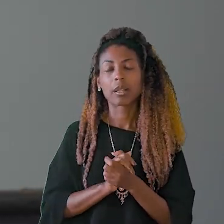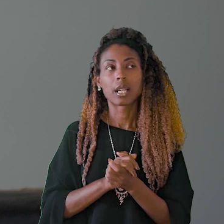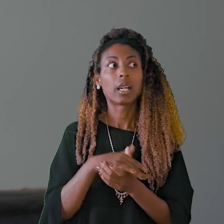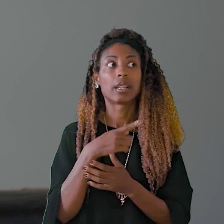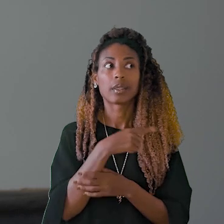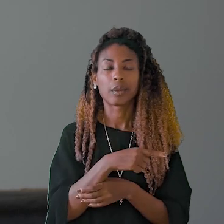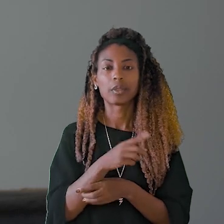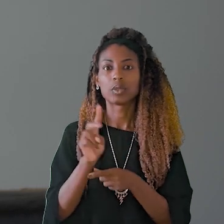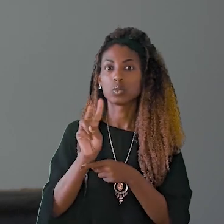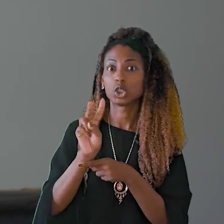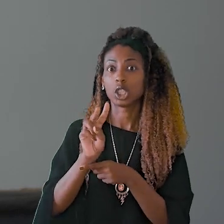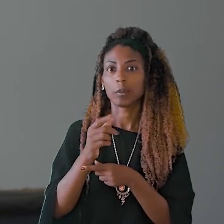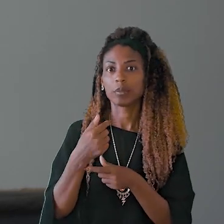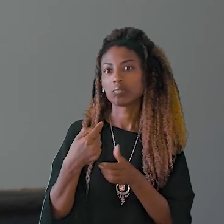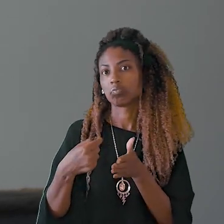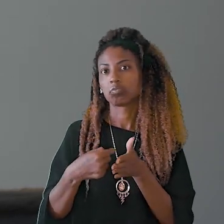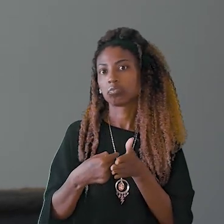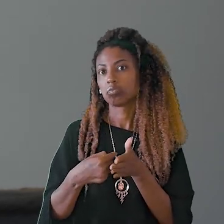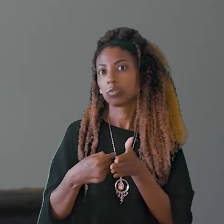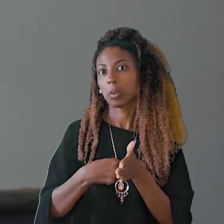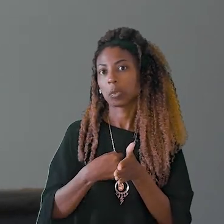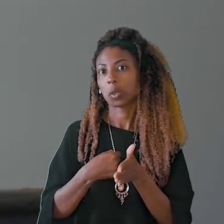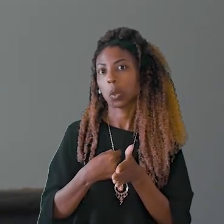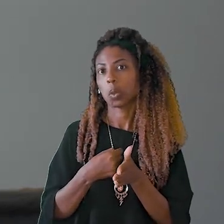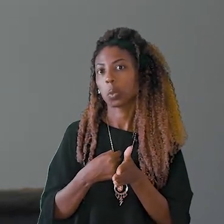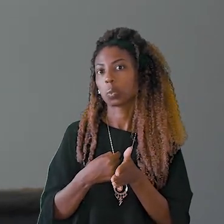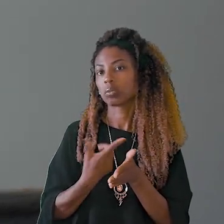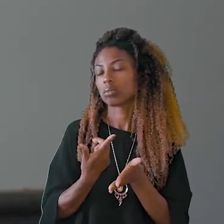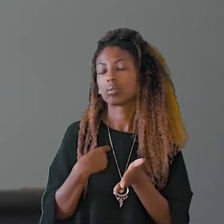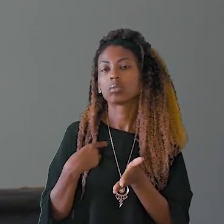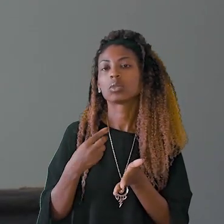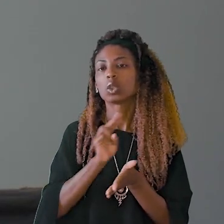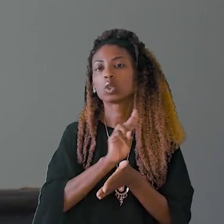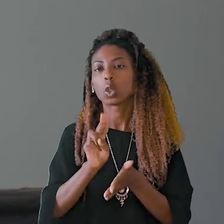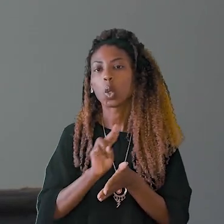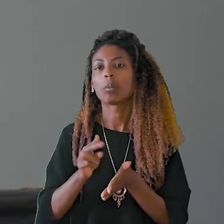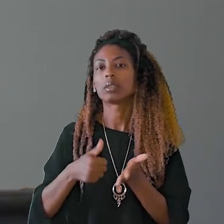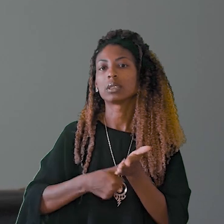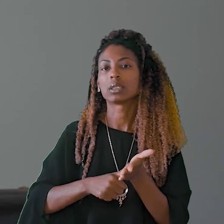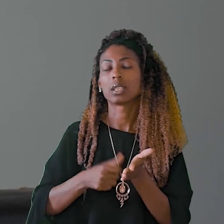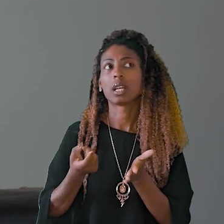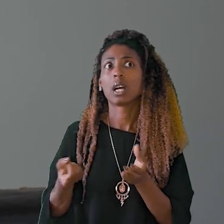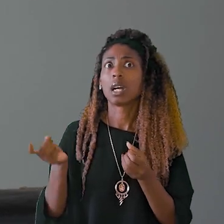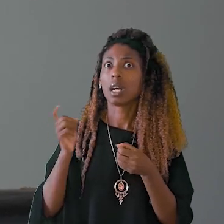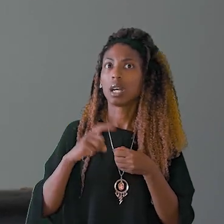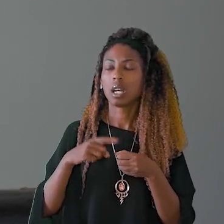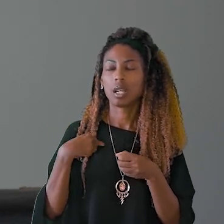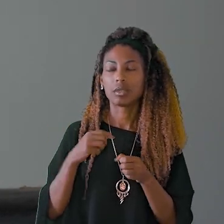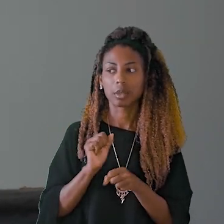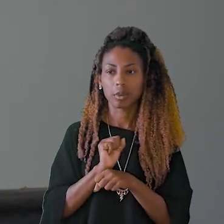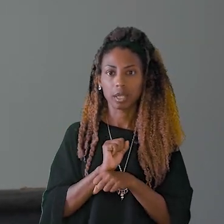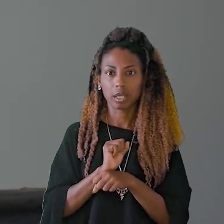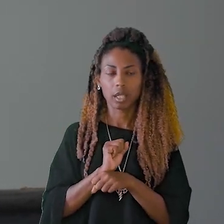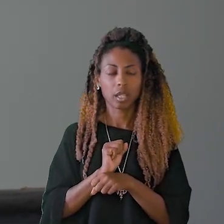pediram as informações novamente, e aí eu retornei. Quando eu retornei, eu lembro que eu fiquei no canto, assim, eu lembro que